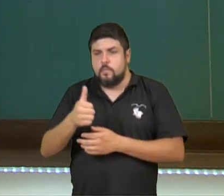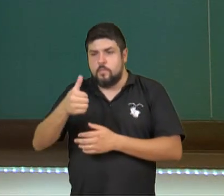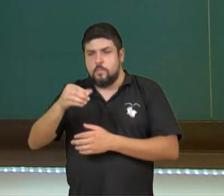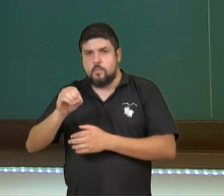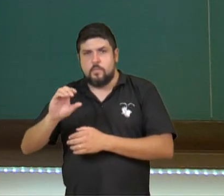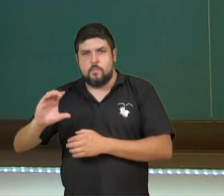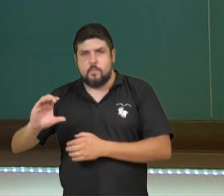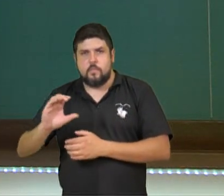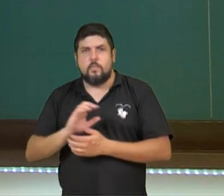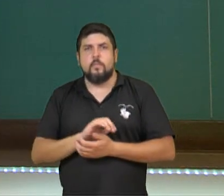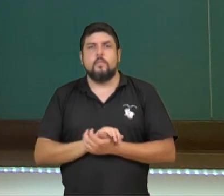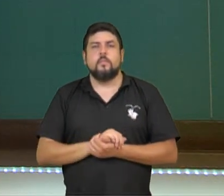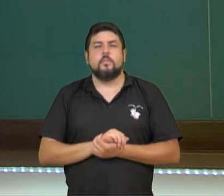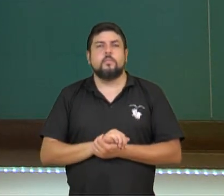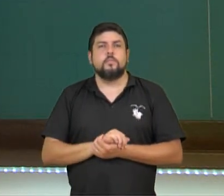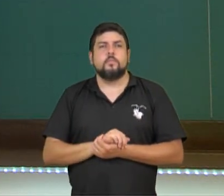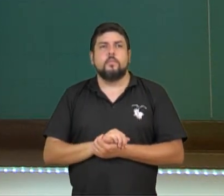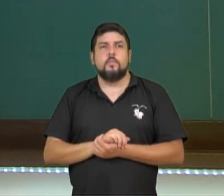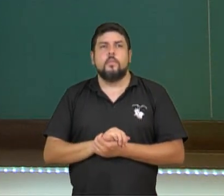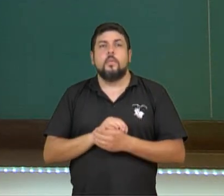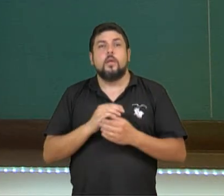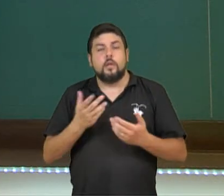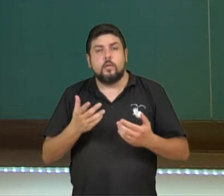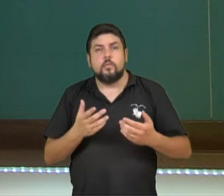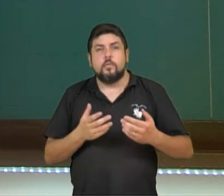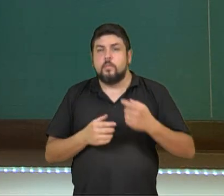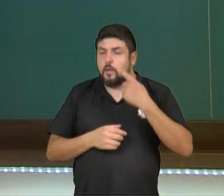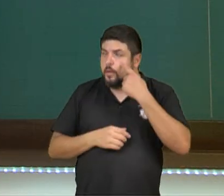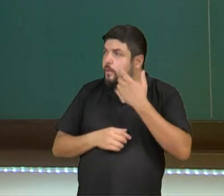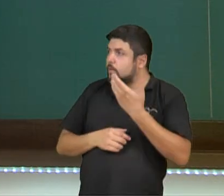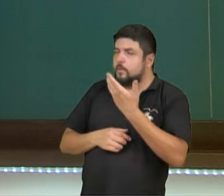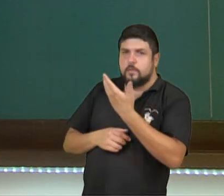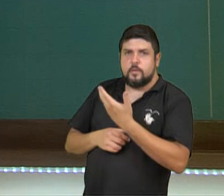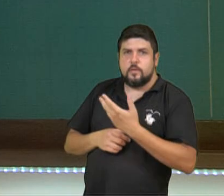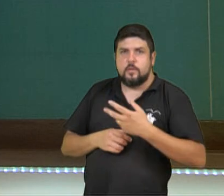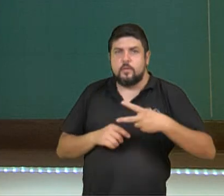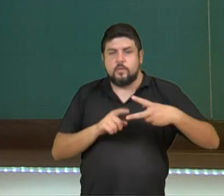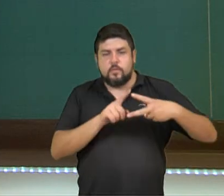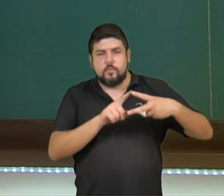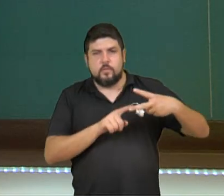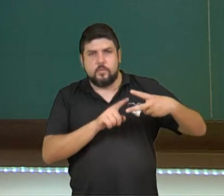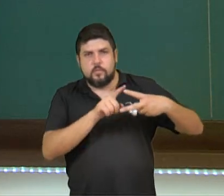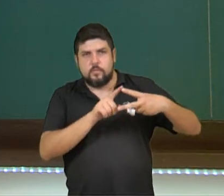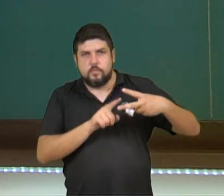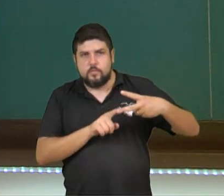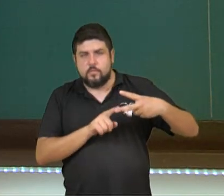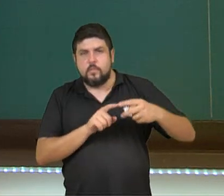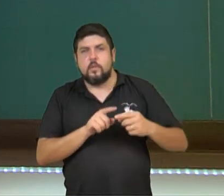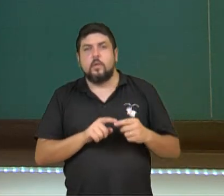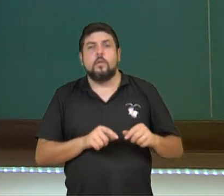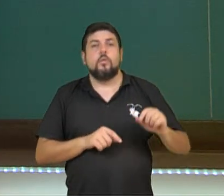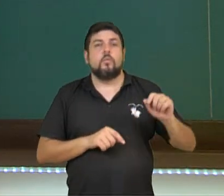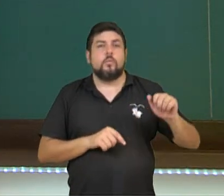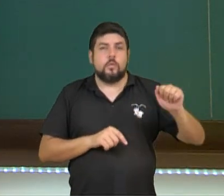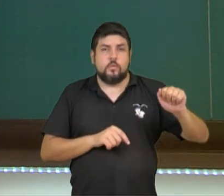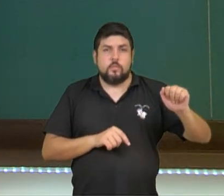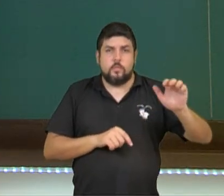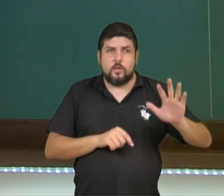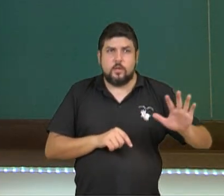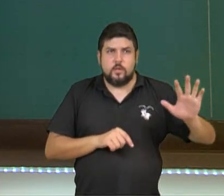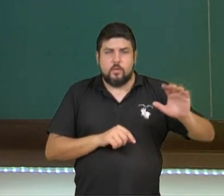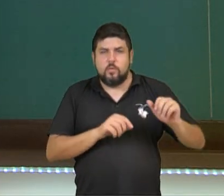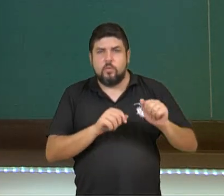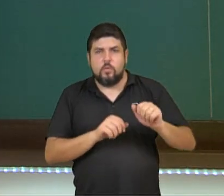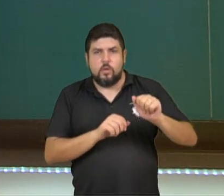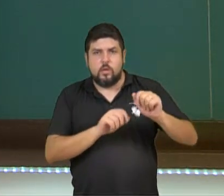10C. Então, eu tenho aqui essas duas formas de expressar essa área. Eu tenho expressando como a área total,